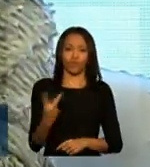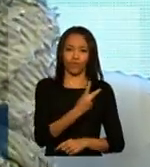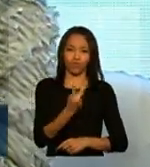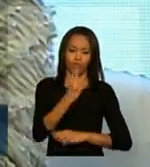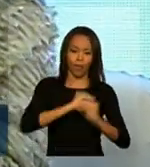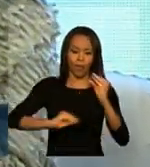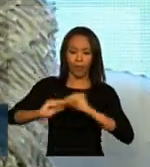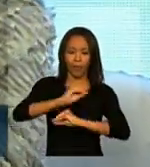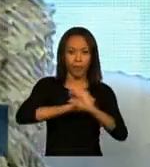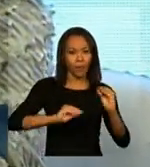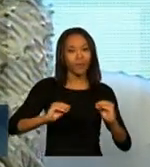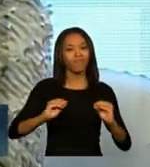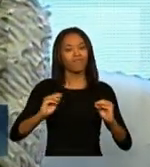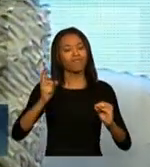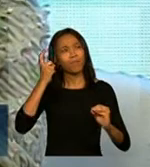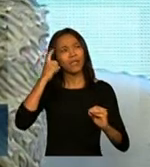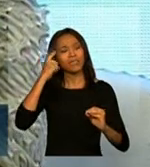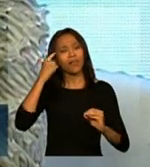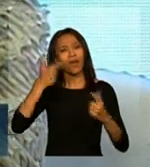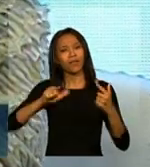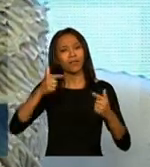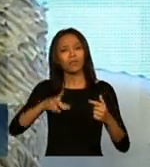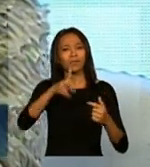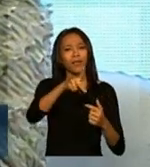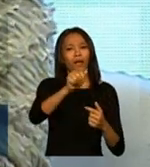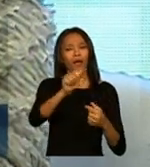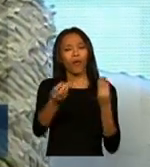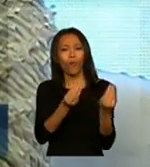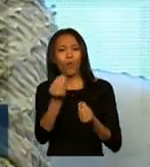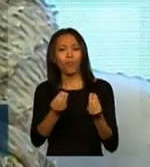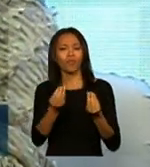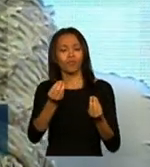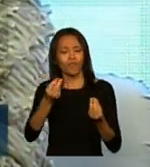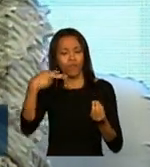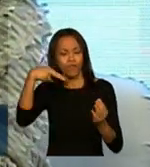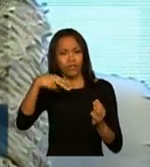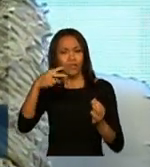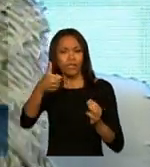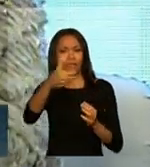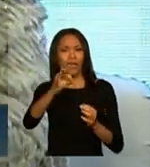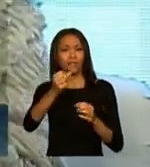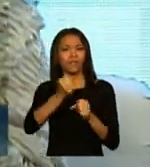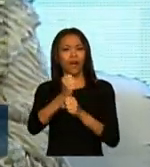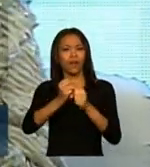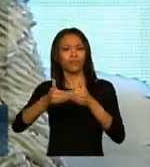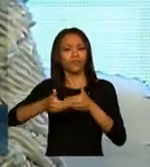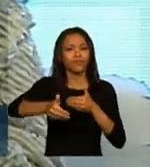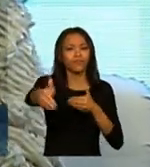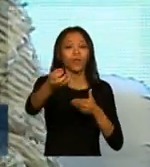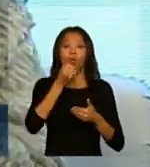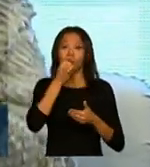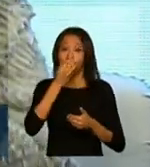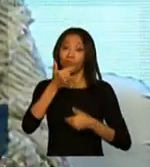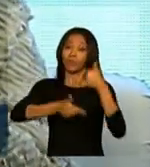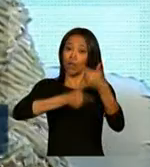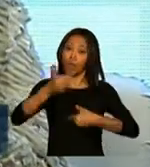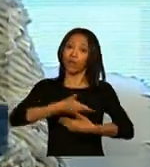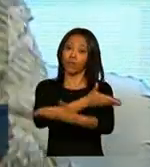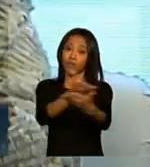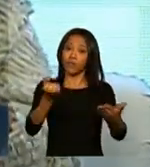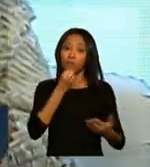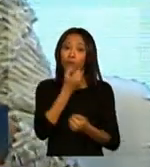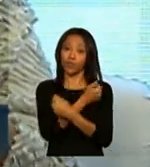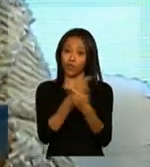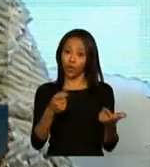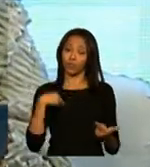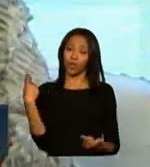vivem esse repensado PAA e olhem o PAA dos próximos 10 anos. Bom trabalho para vocês, boa sorte para